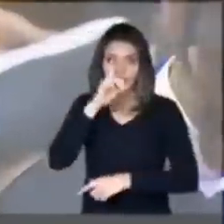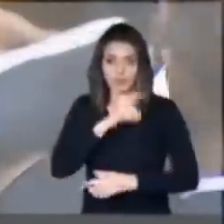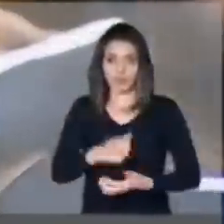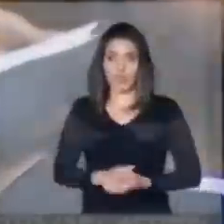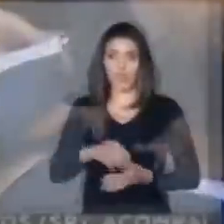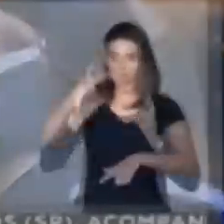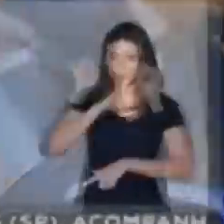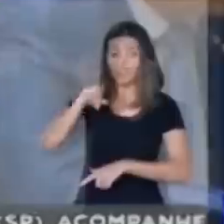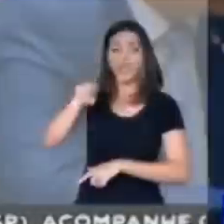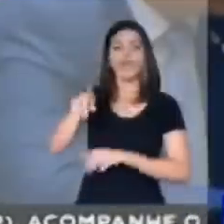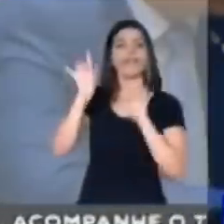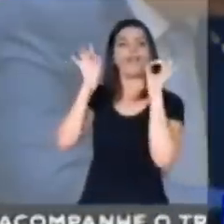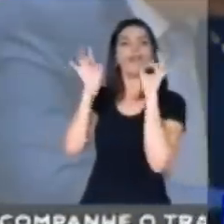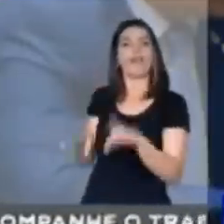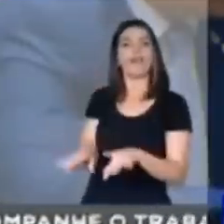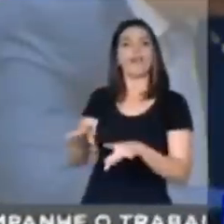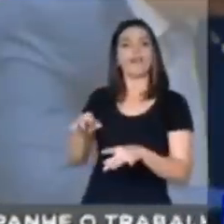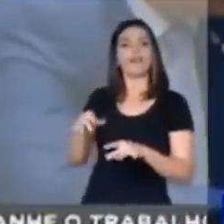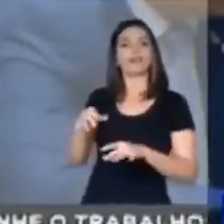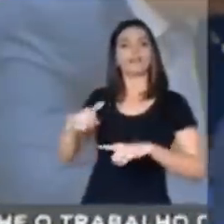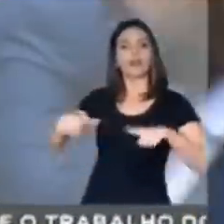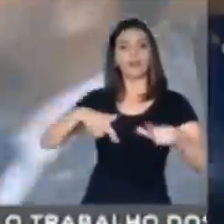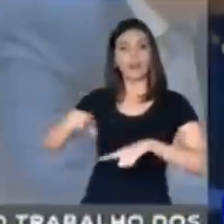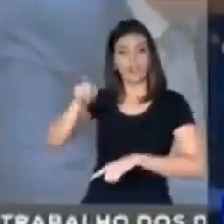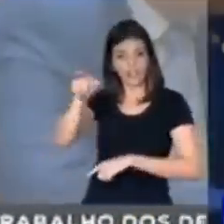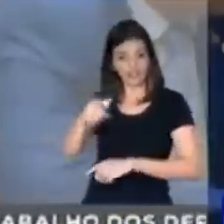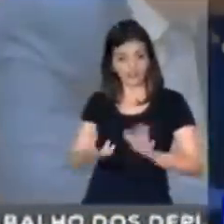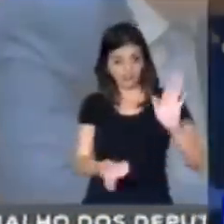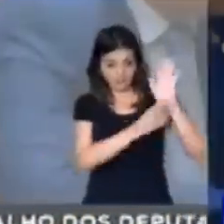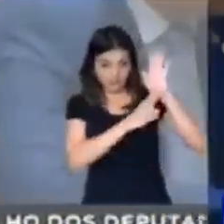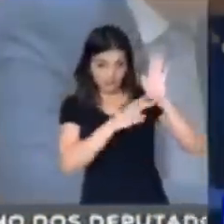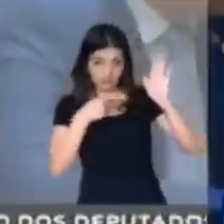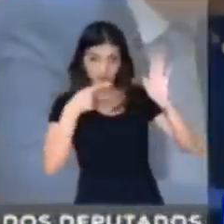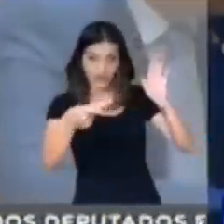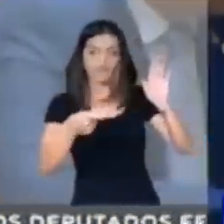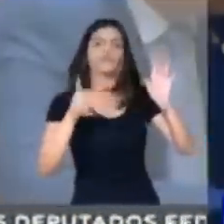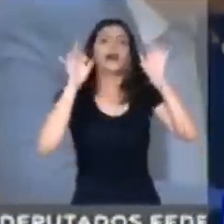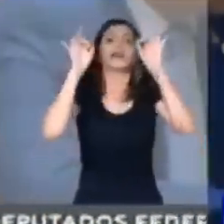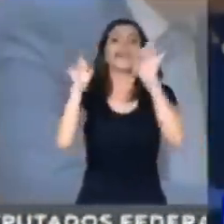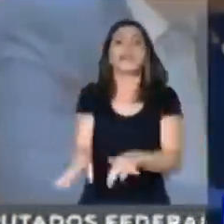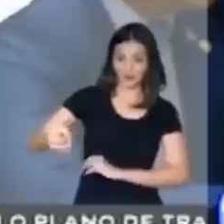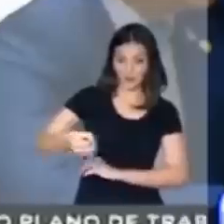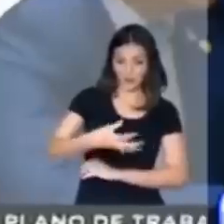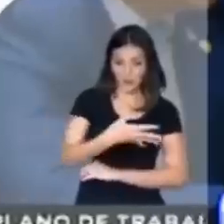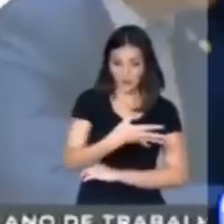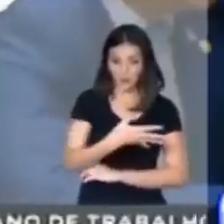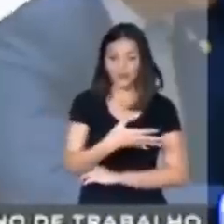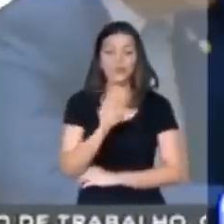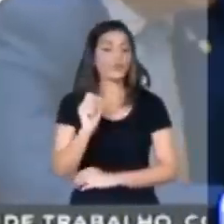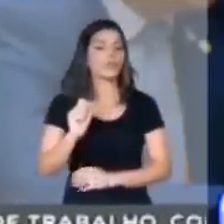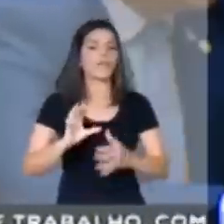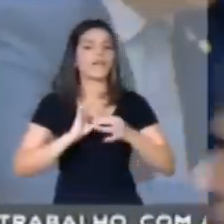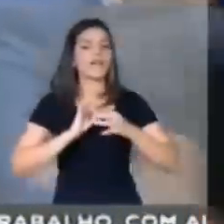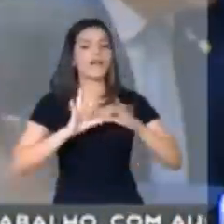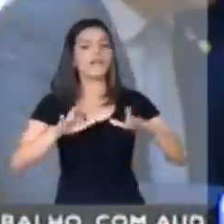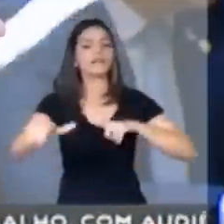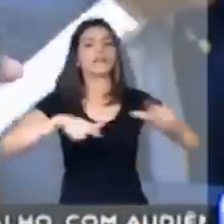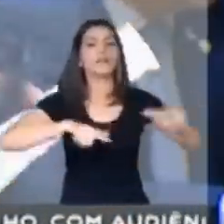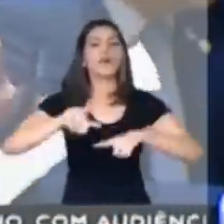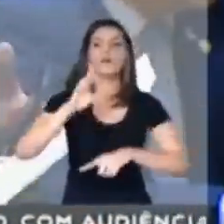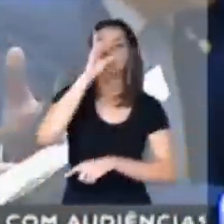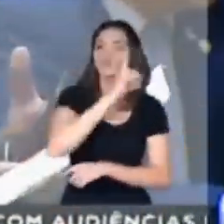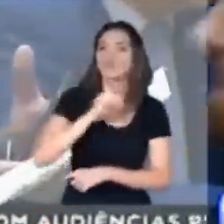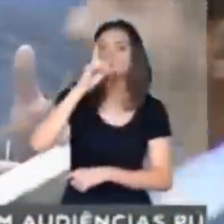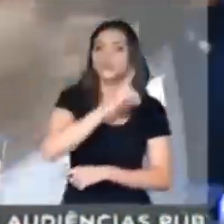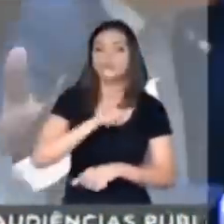Trabalhadores, deputado Quinalha. Se ele tiver compromisso com a sua palavra, ele renuncia ao mandato. Fica autorizado o trabalho aos